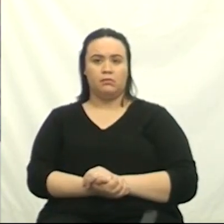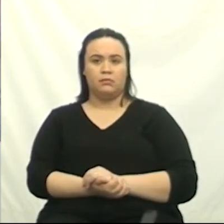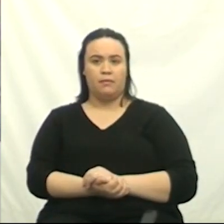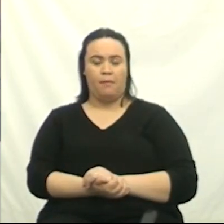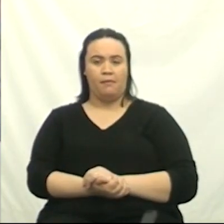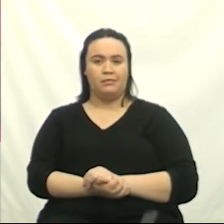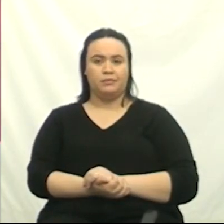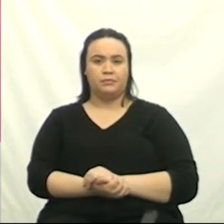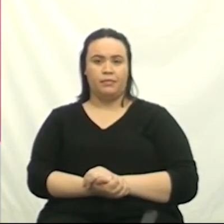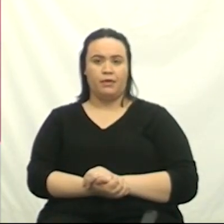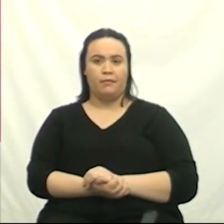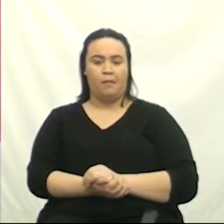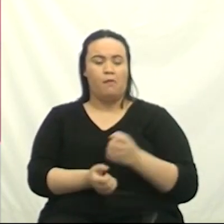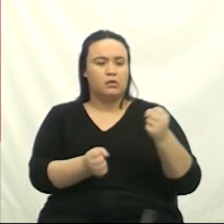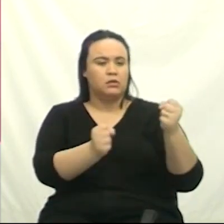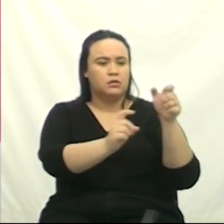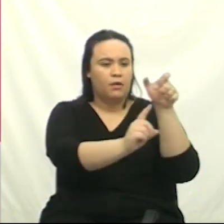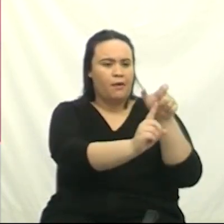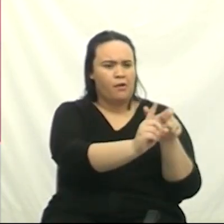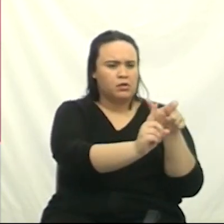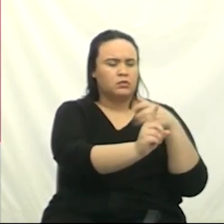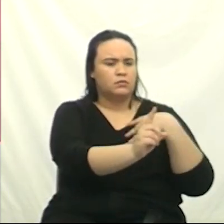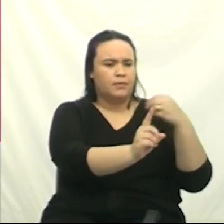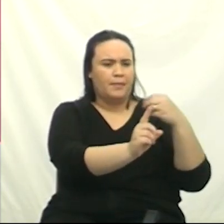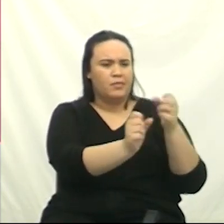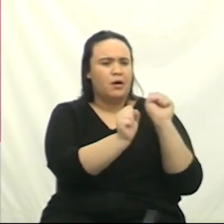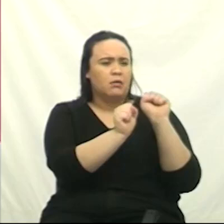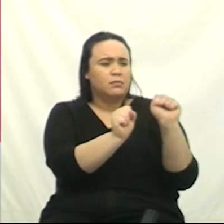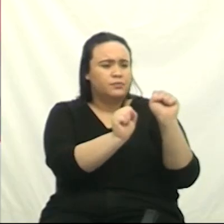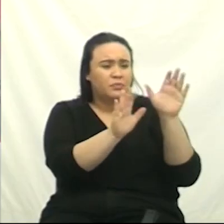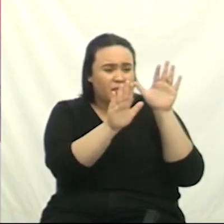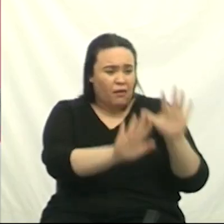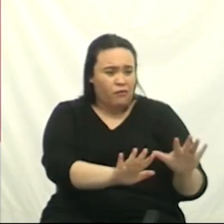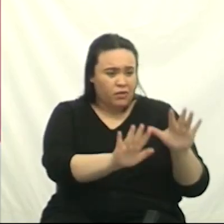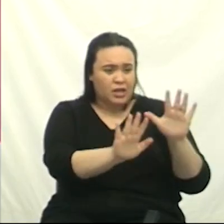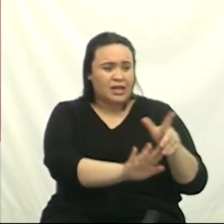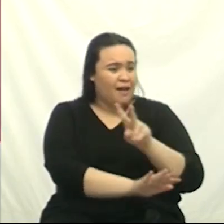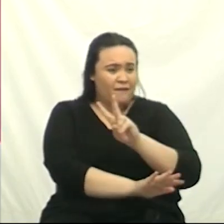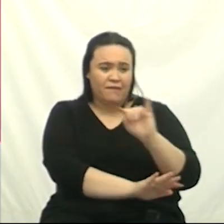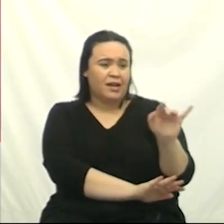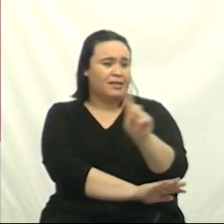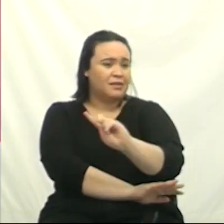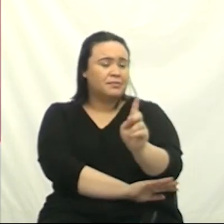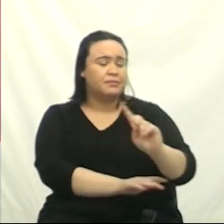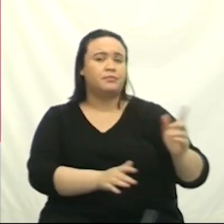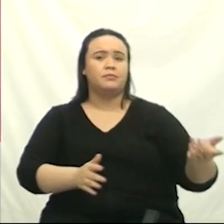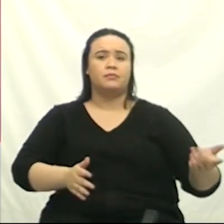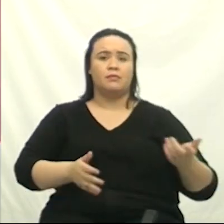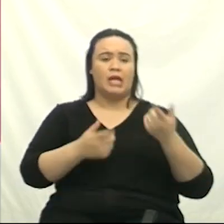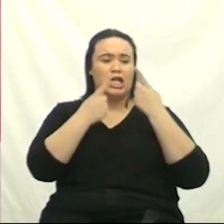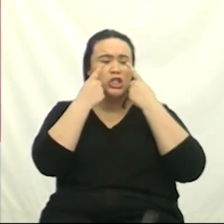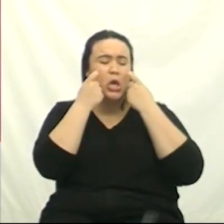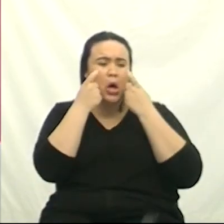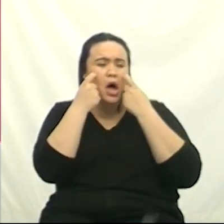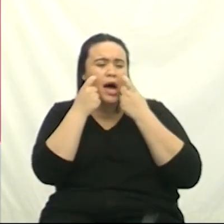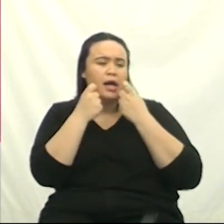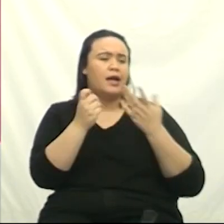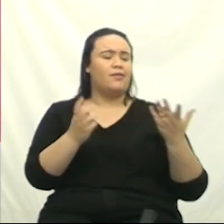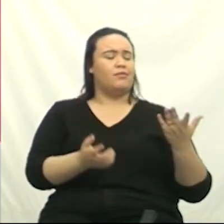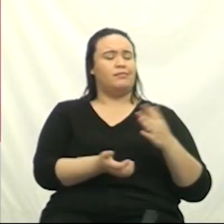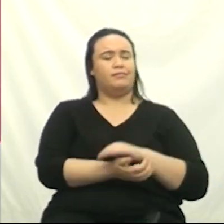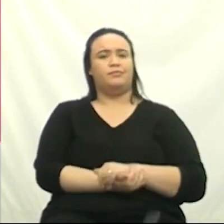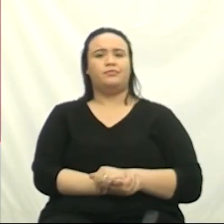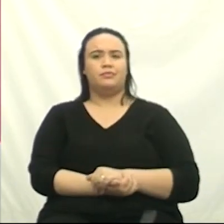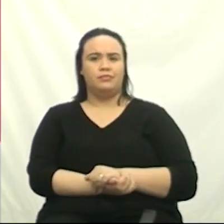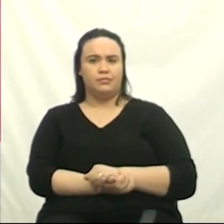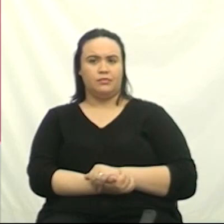seu presidente ela segurava apertava chorava pelo amor de Deus meu filho não vá e ela chorava ali com aquele